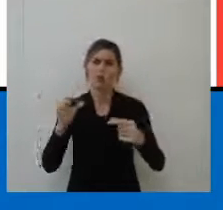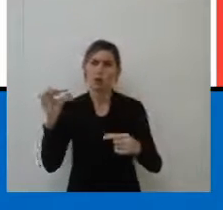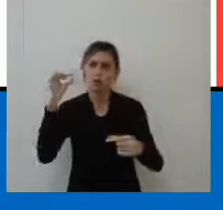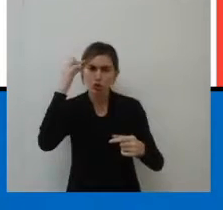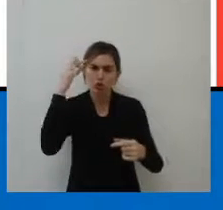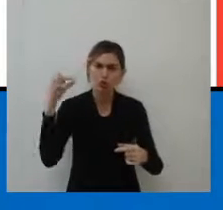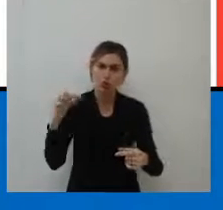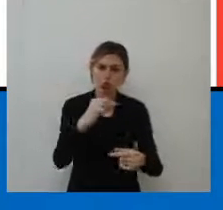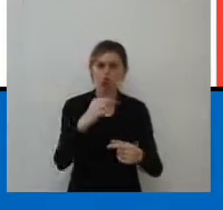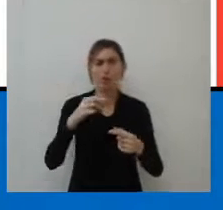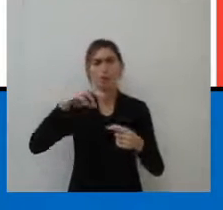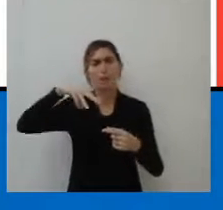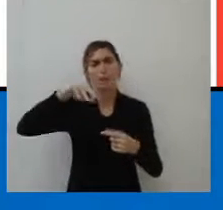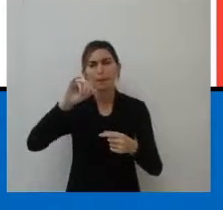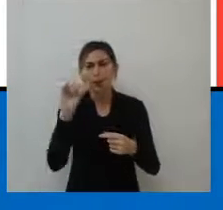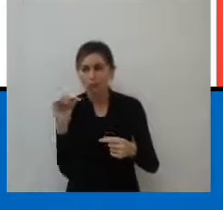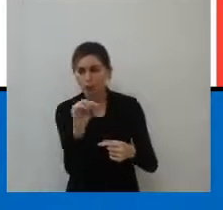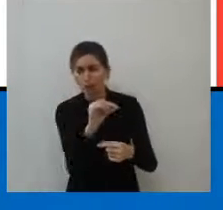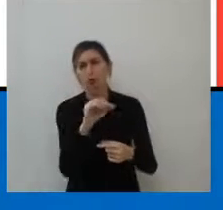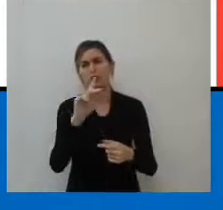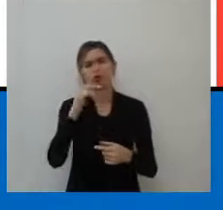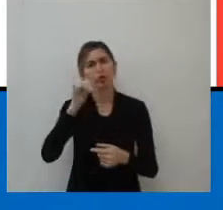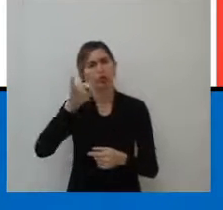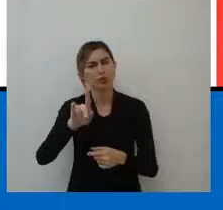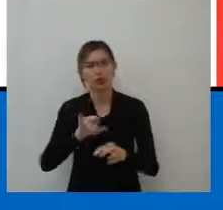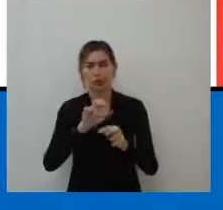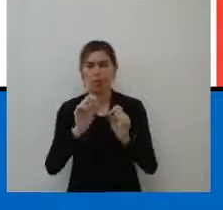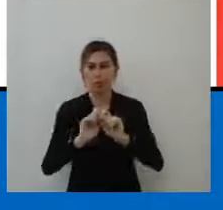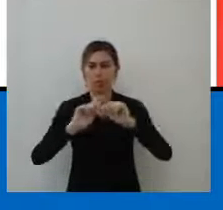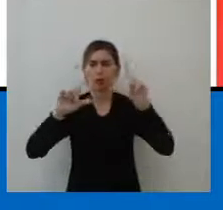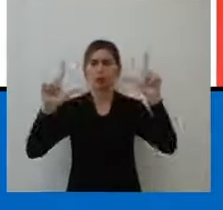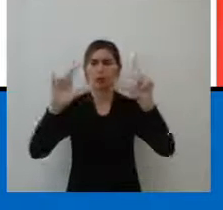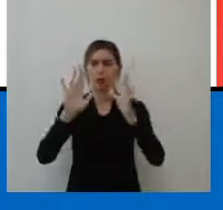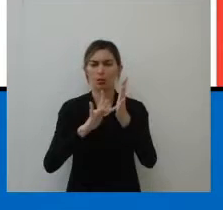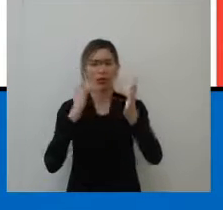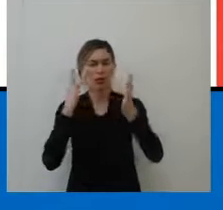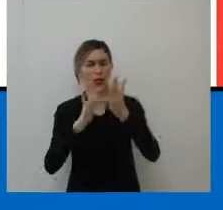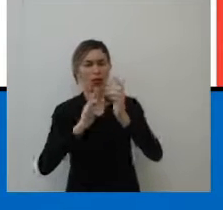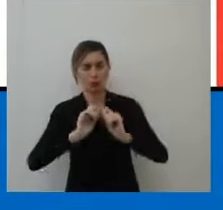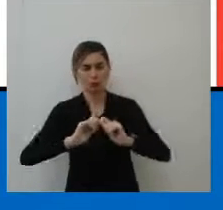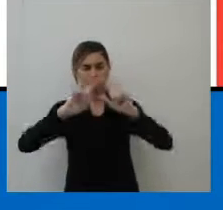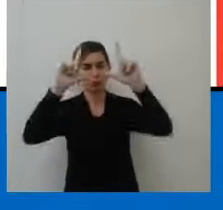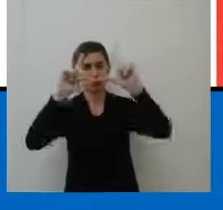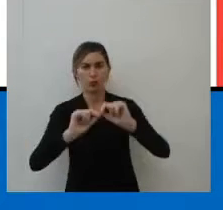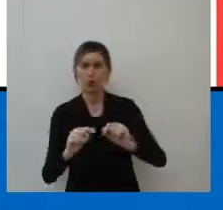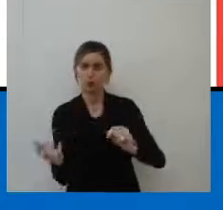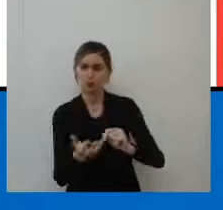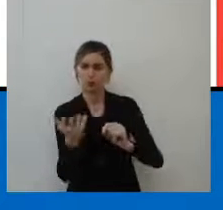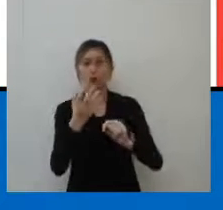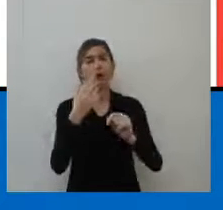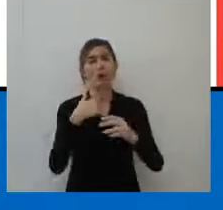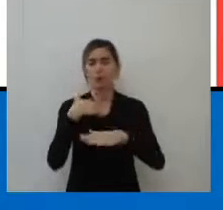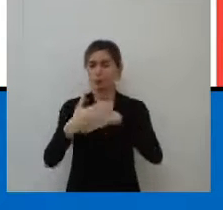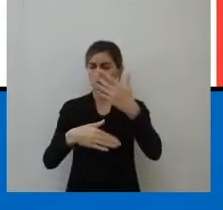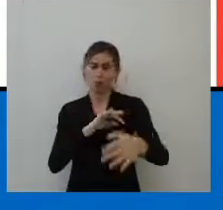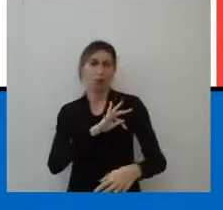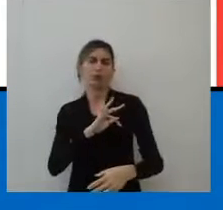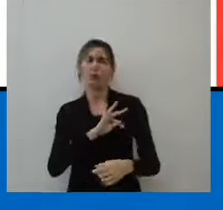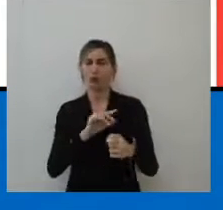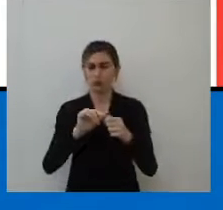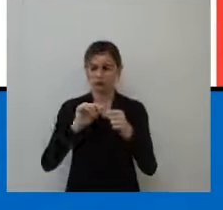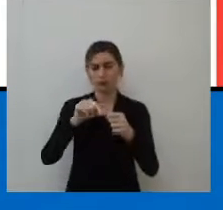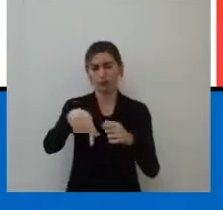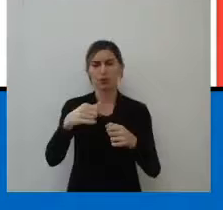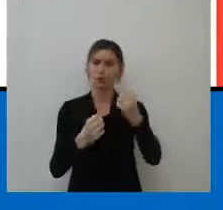chips, microchips, e a gente vai evoluir com telas diferentes, com telas mais avançadas. Então é um processo técnico de formação daquele